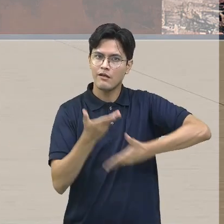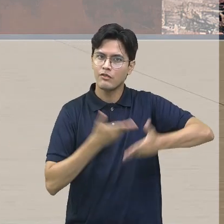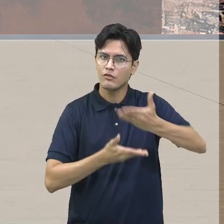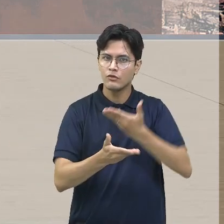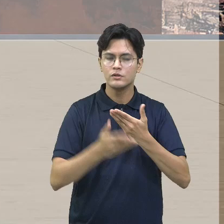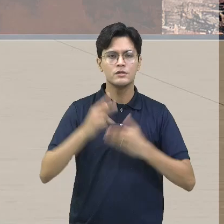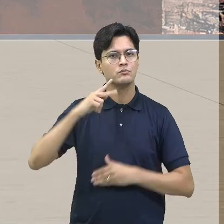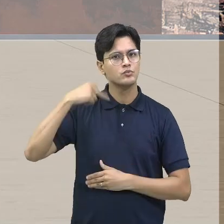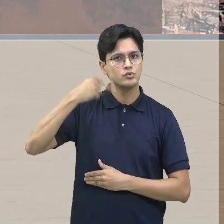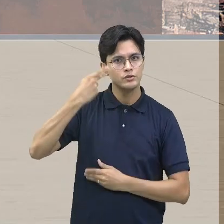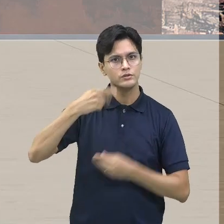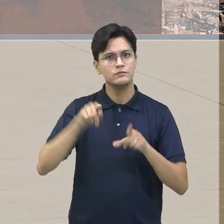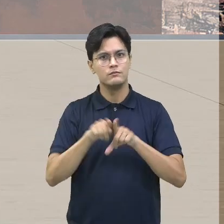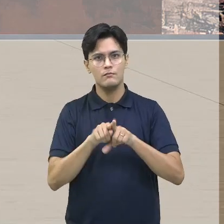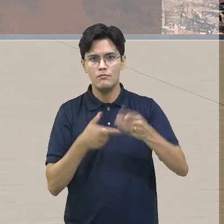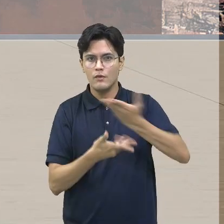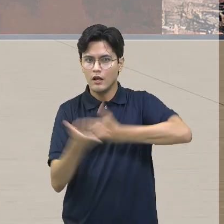poder,